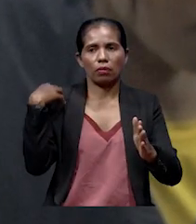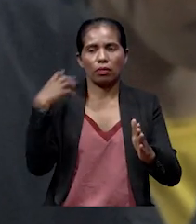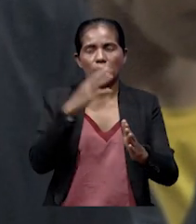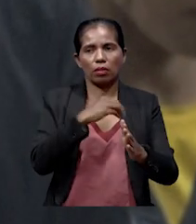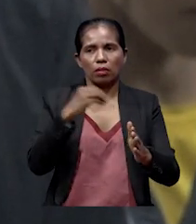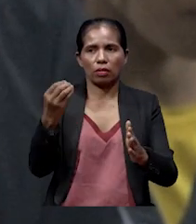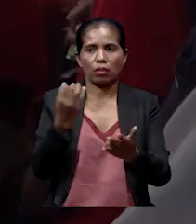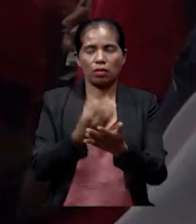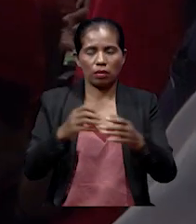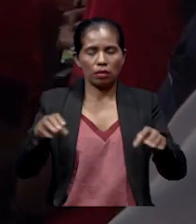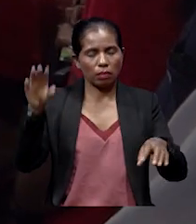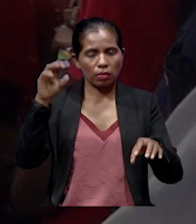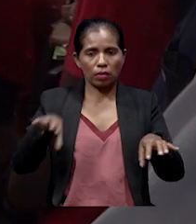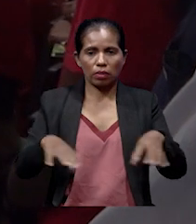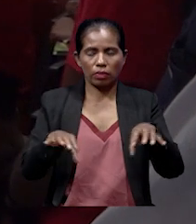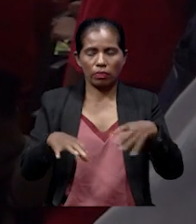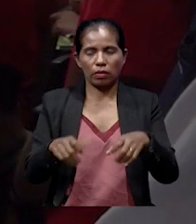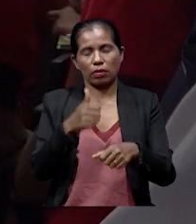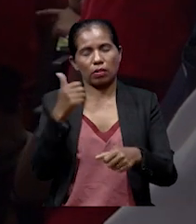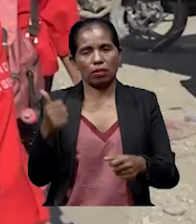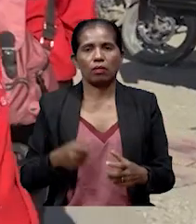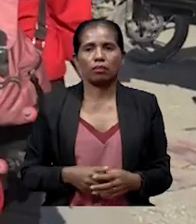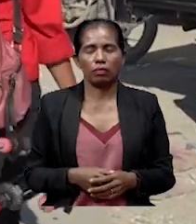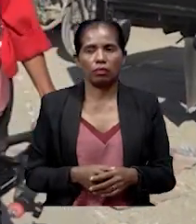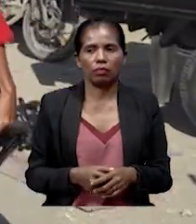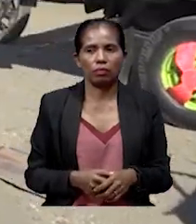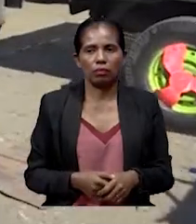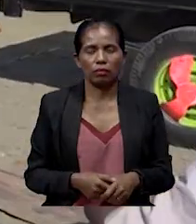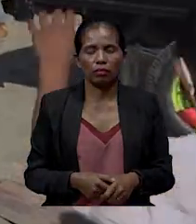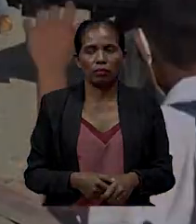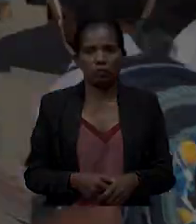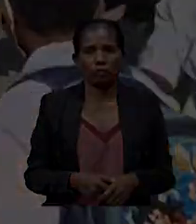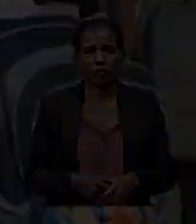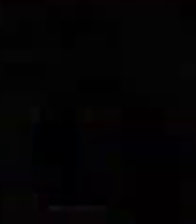Funcionário Administração Balu. Fátima Pereira, Elio Gaio, GMN.